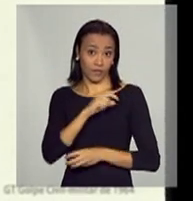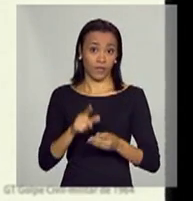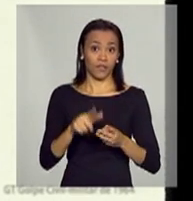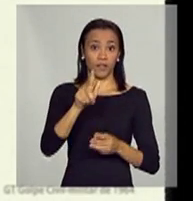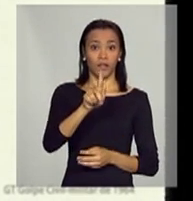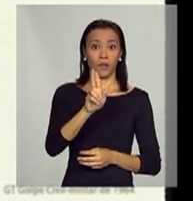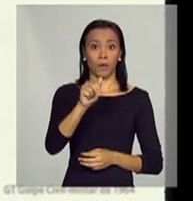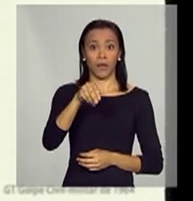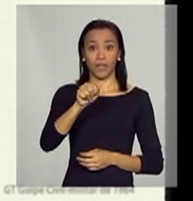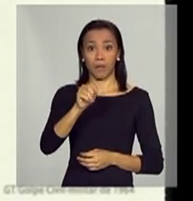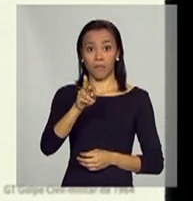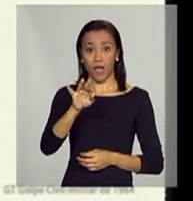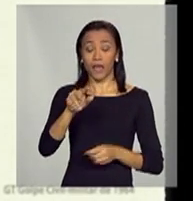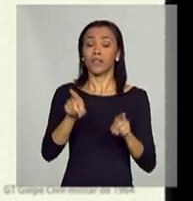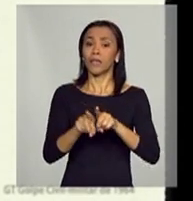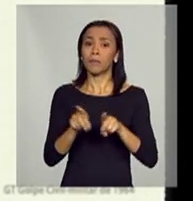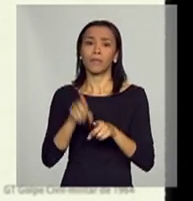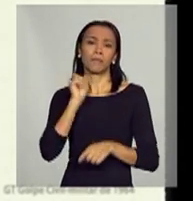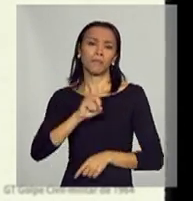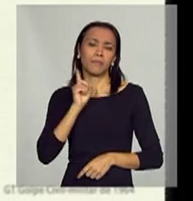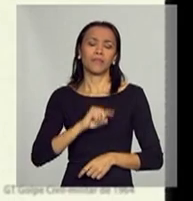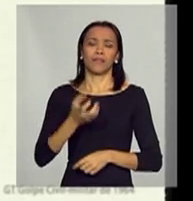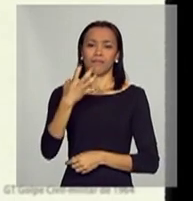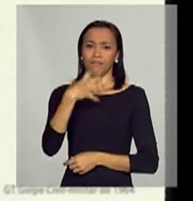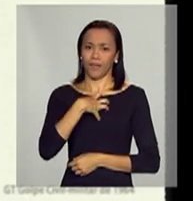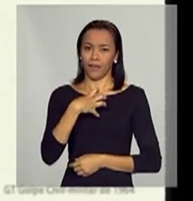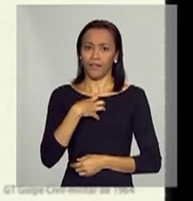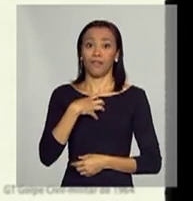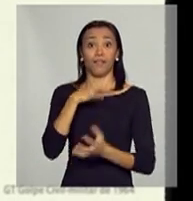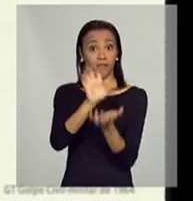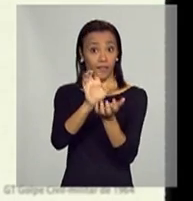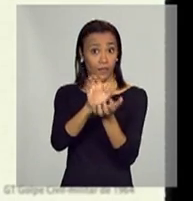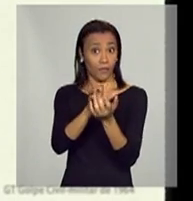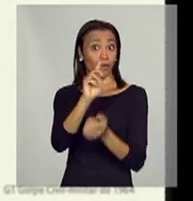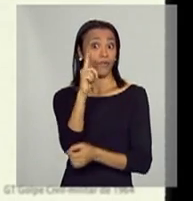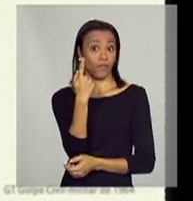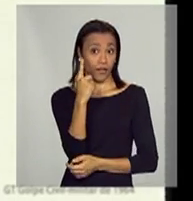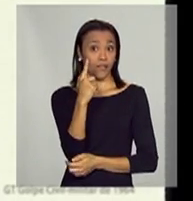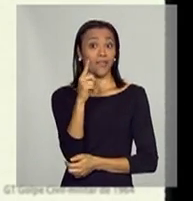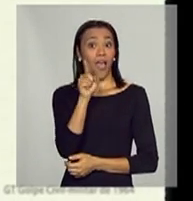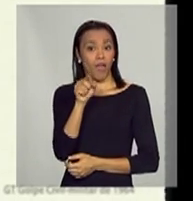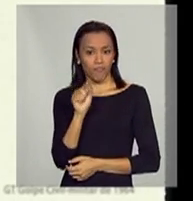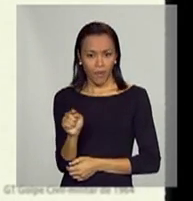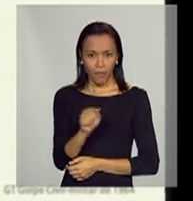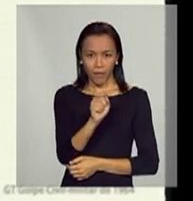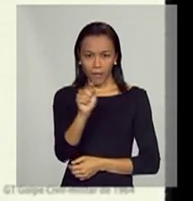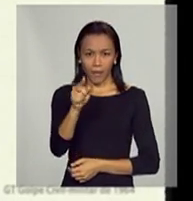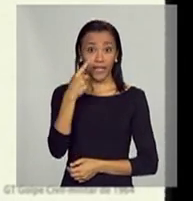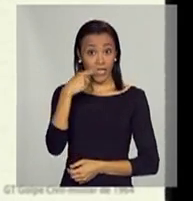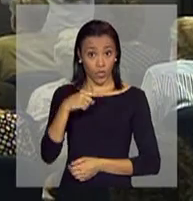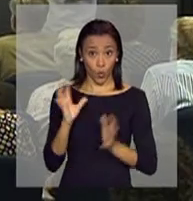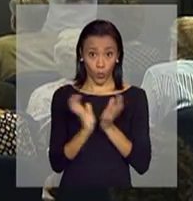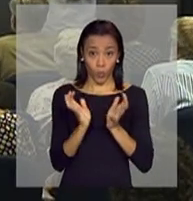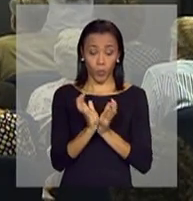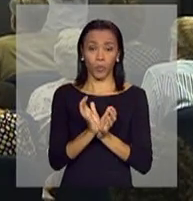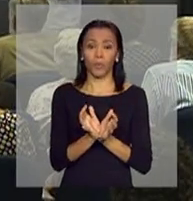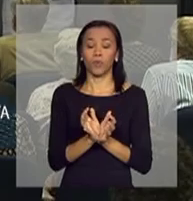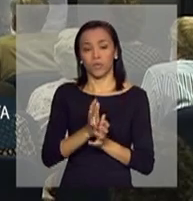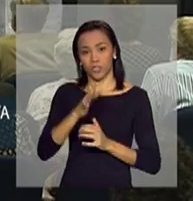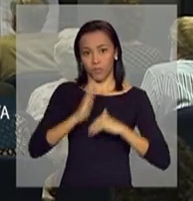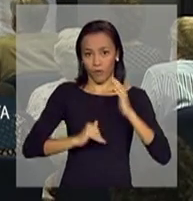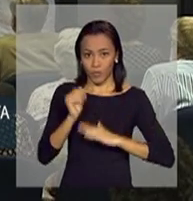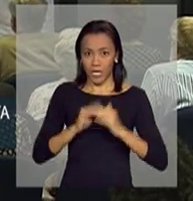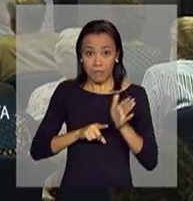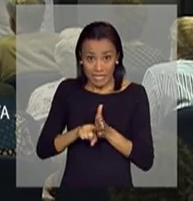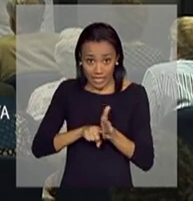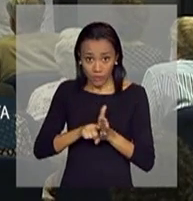né? Minas Gerais, Bahia, Pernambuco e Goiás são onde a equipe de pesquisadores conseguiu